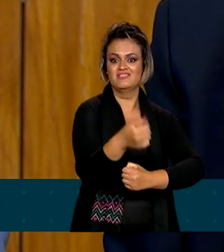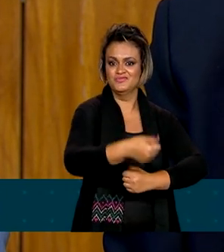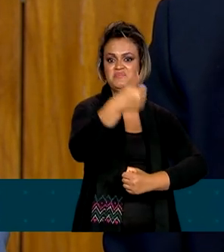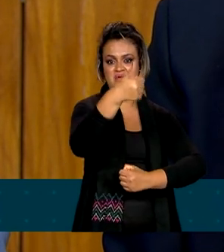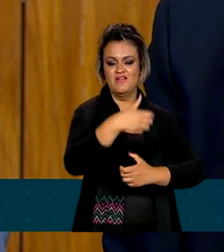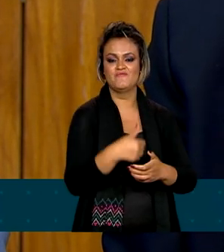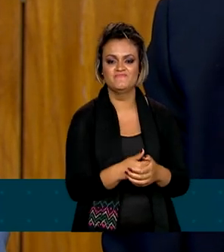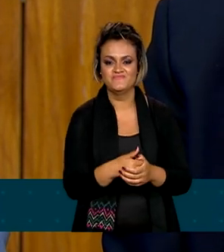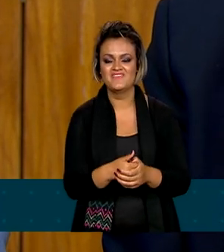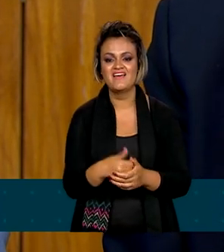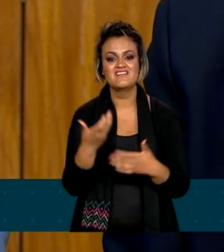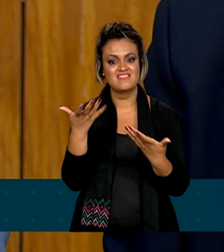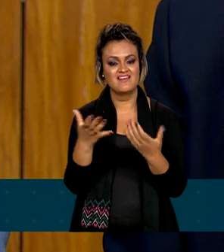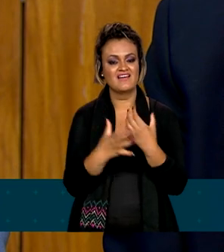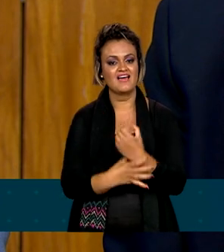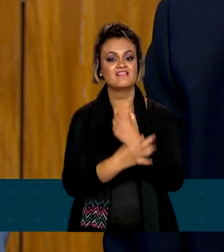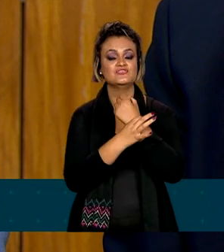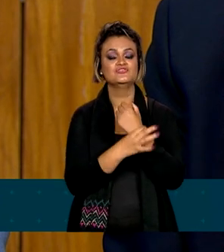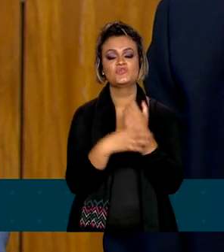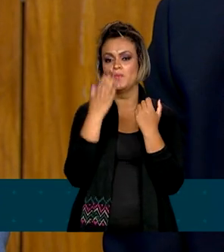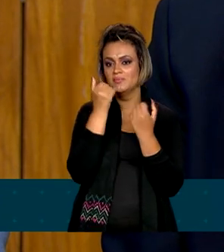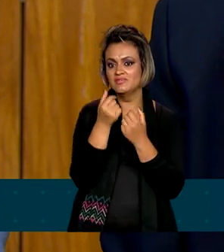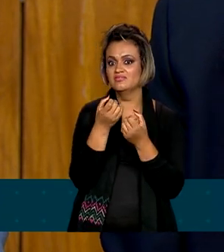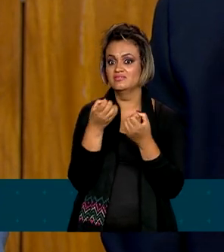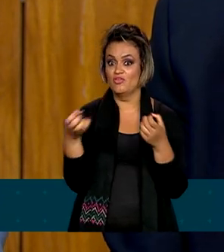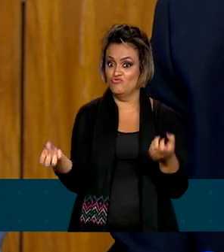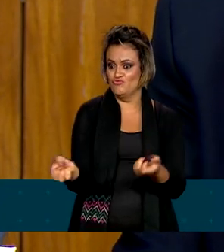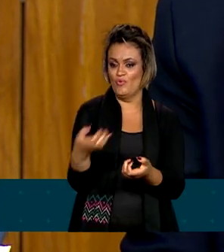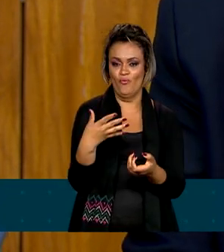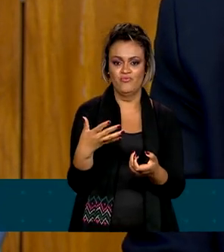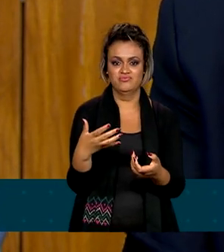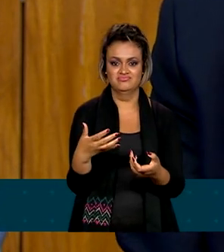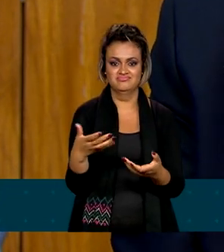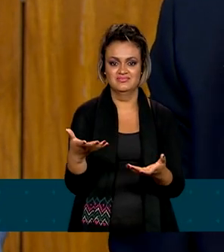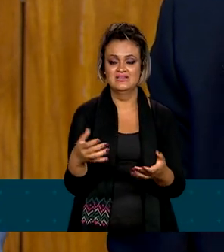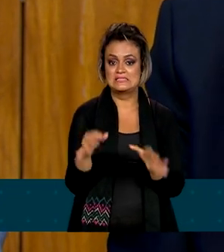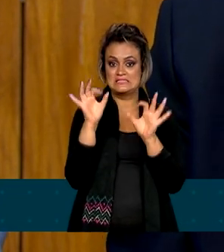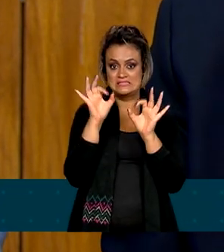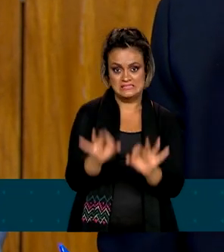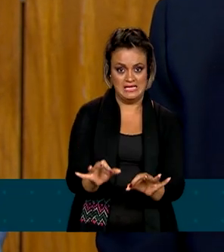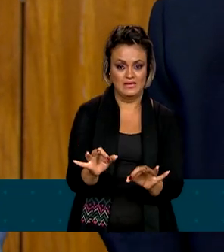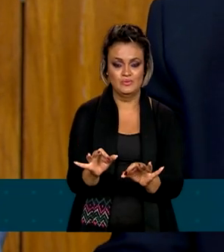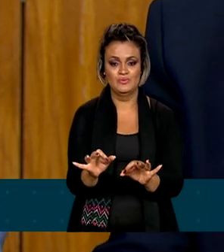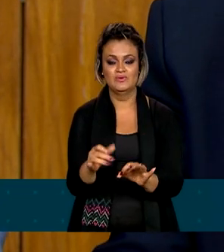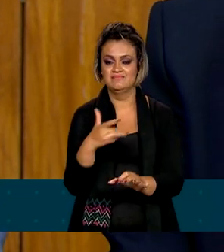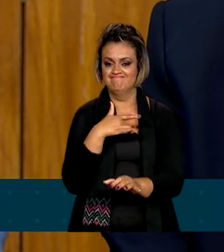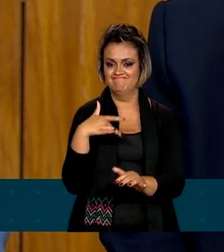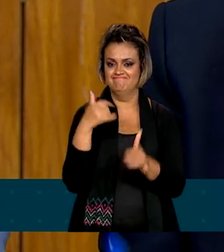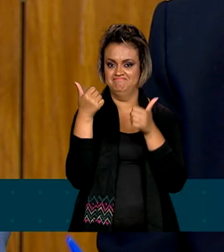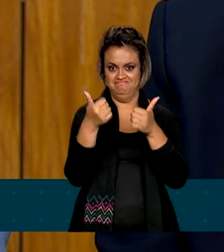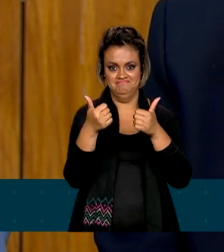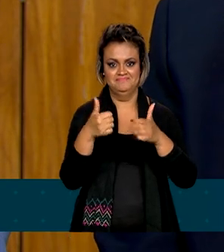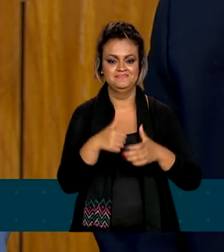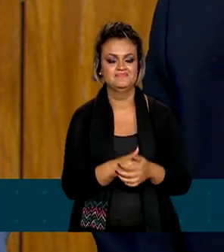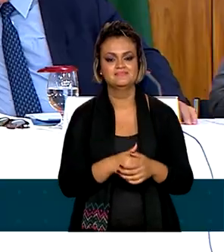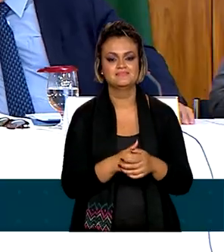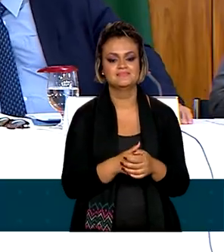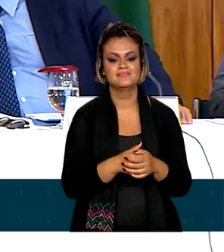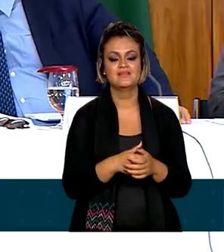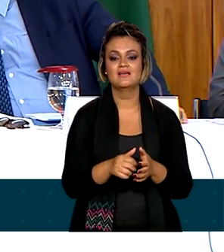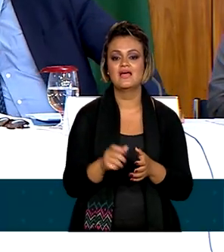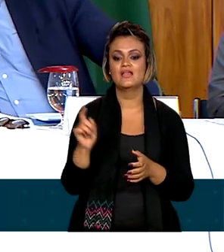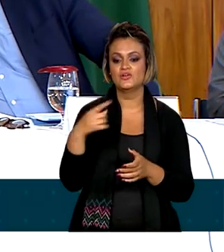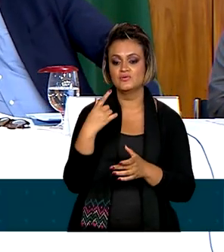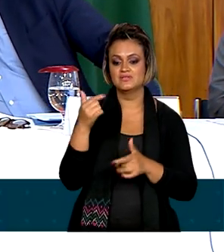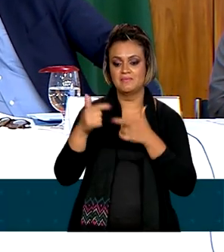refeições, garantindo a oferta de alimentos frescos, adequados e saudáveis.